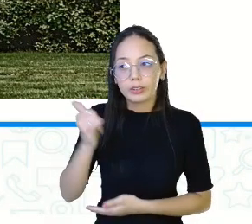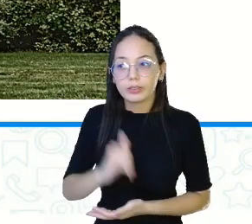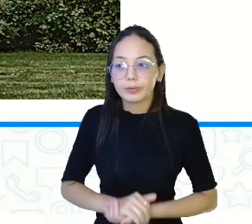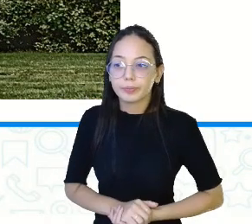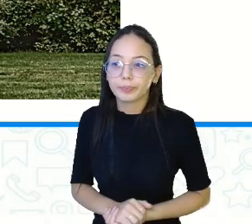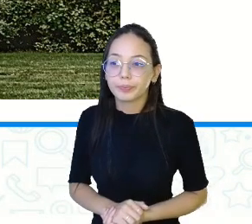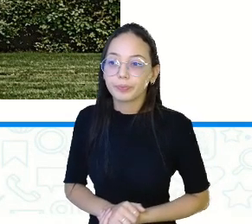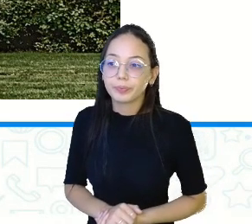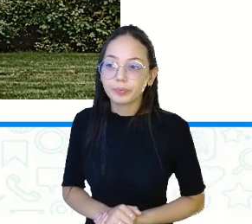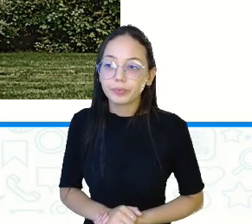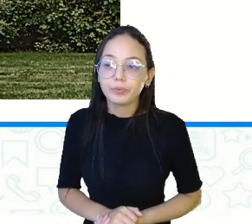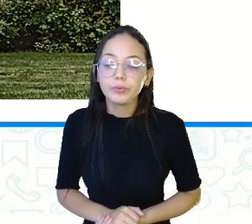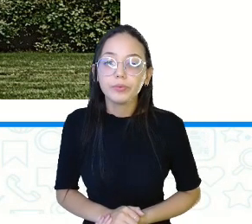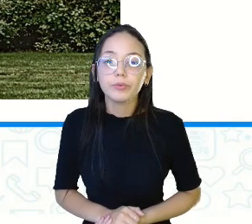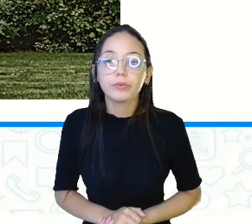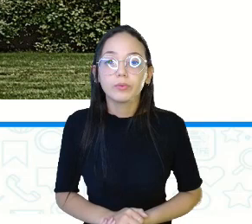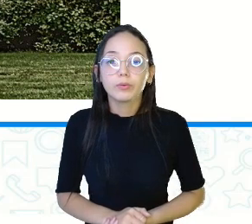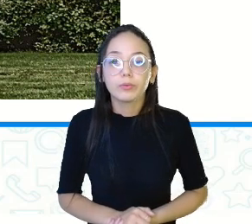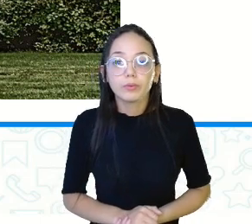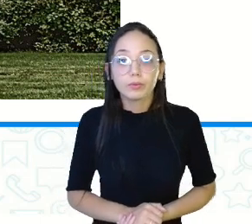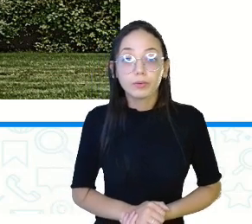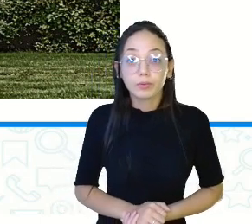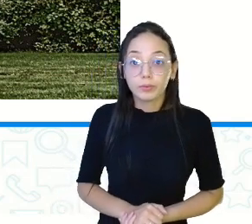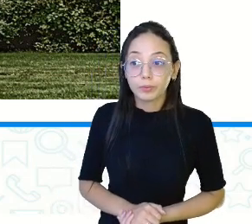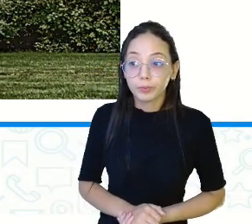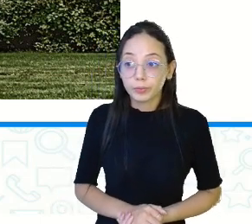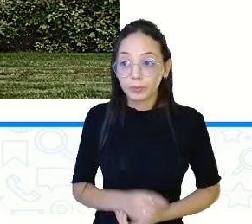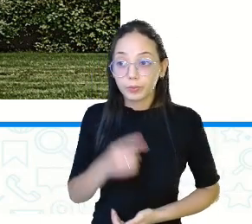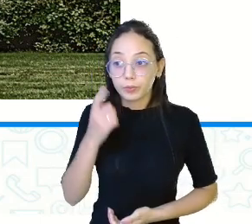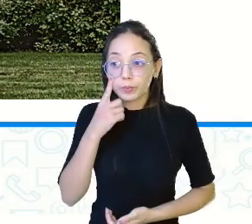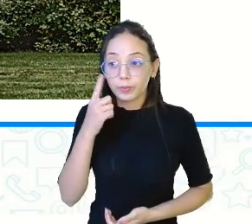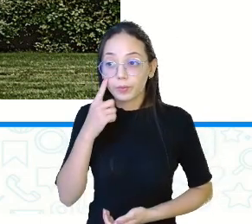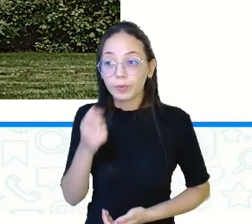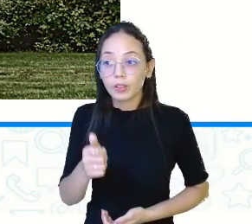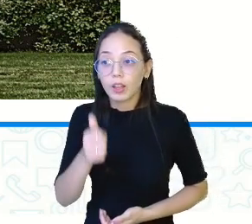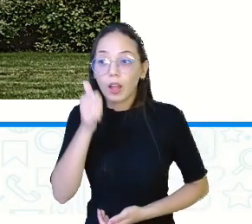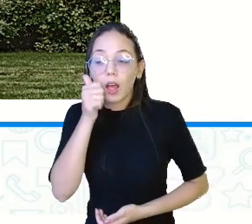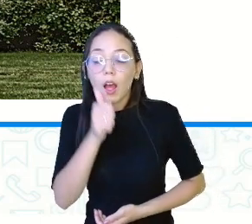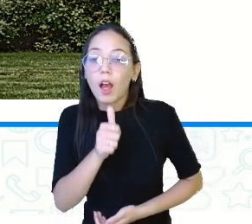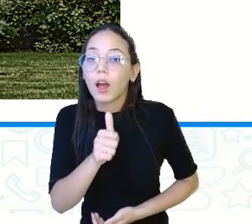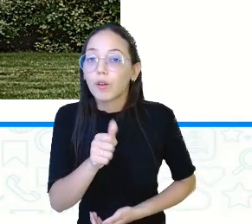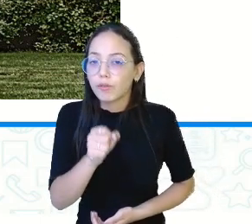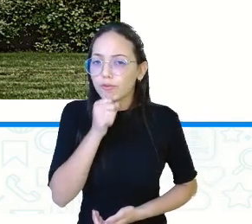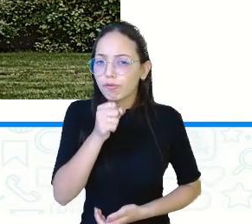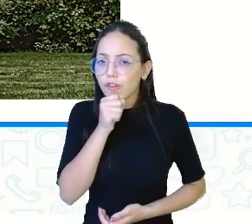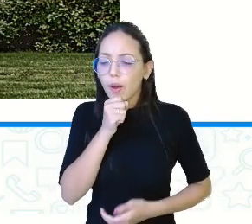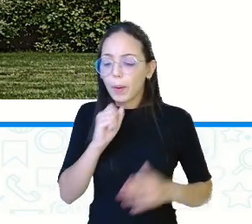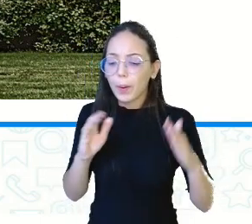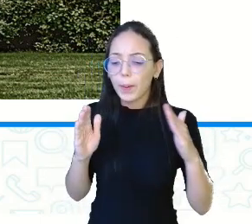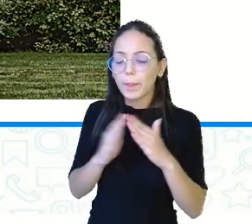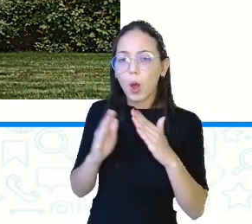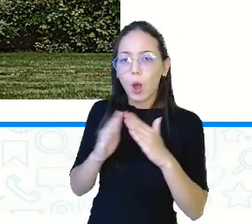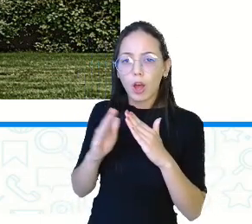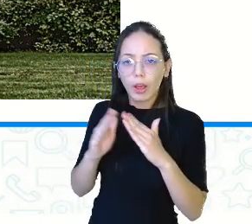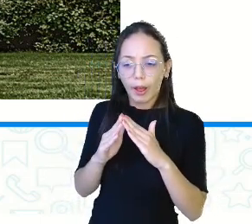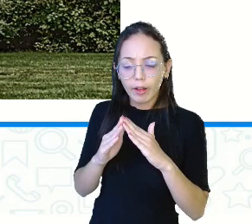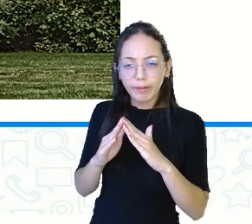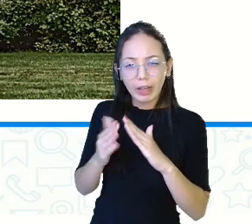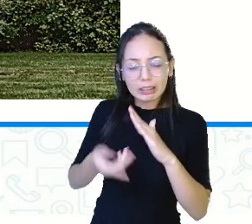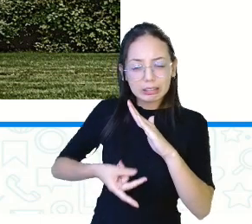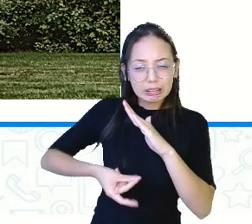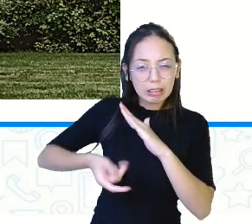assombração, tá certo? A avó de Alvinho morava numa casa daquelas